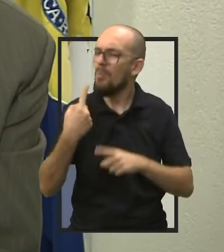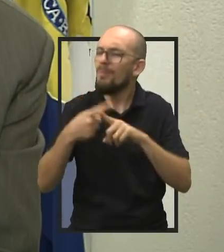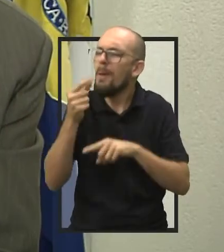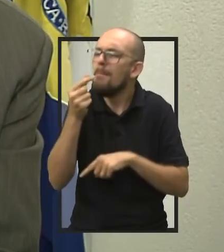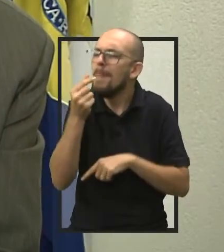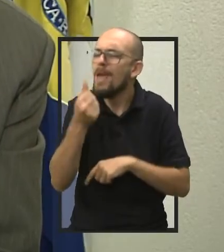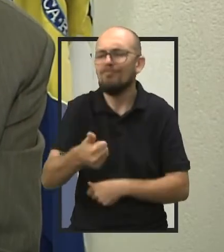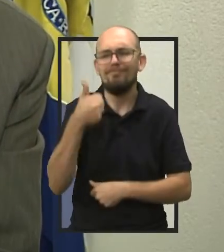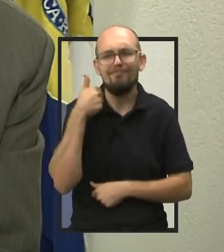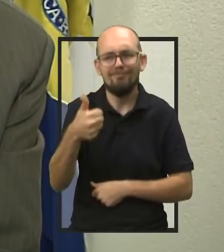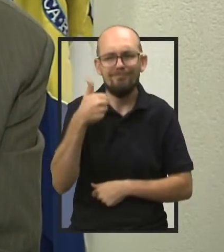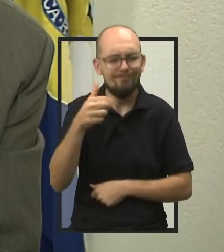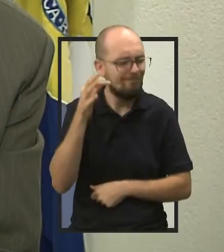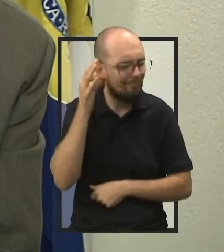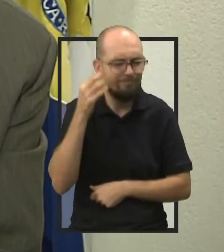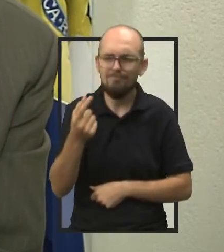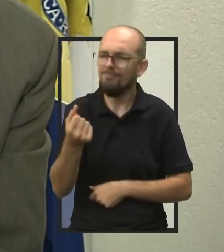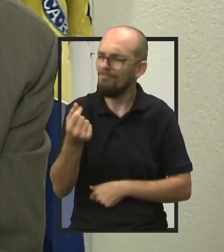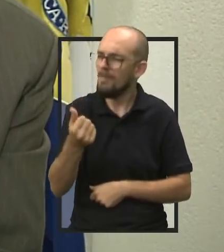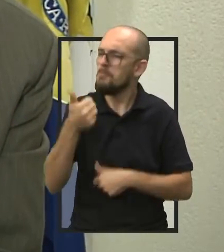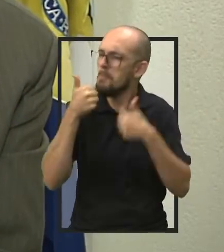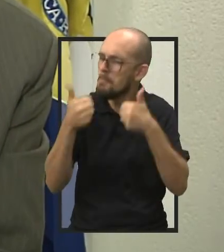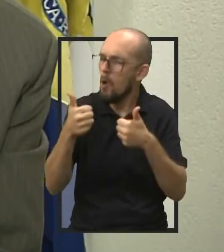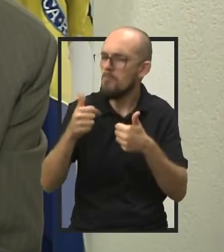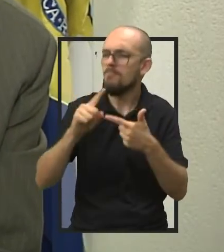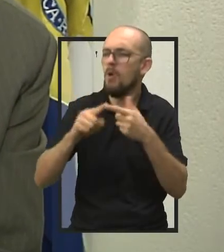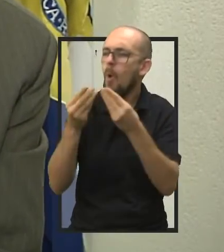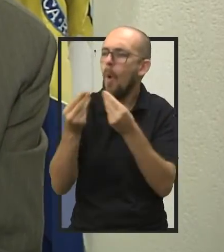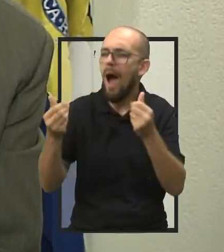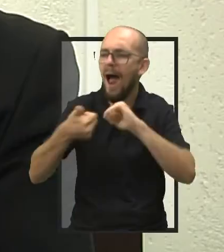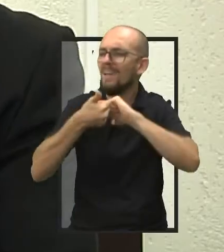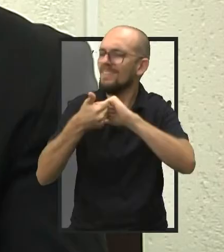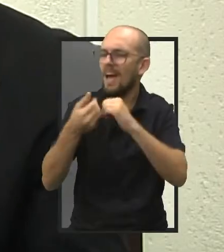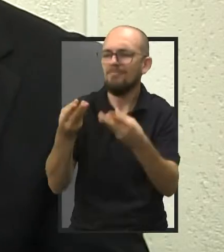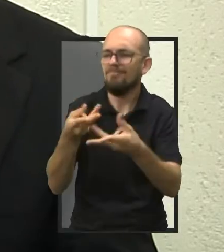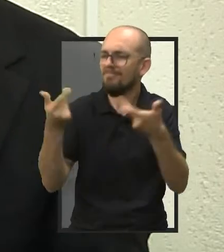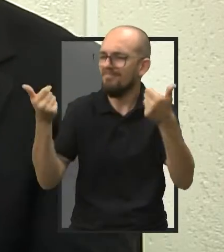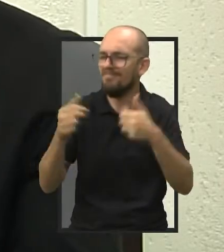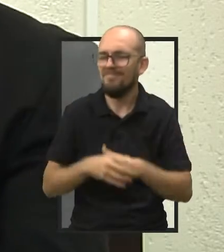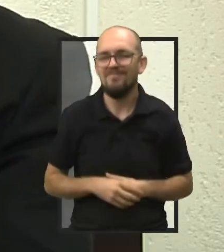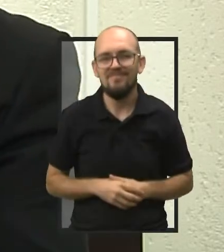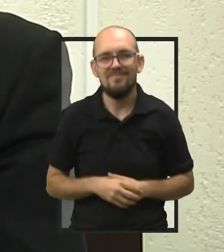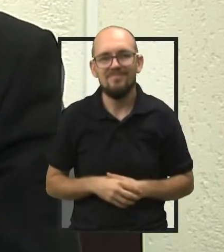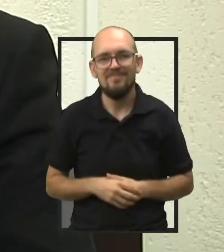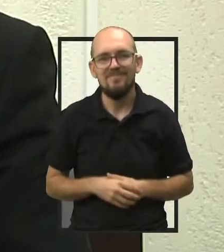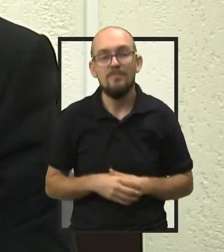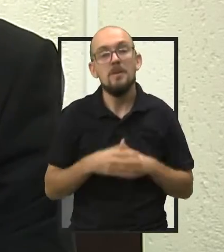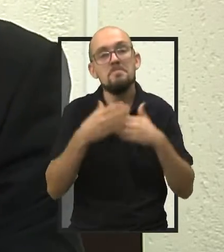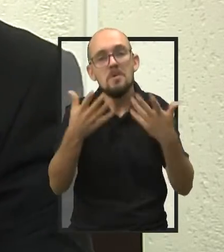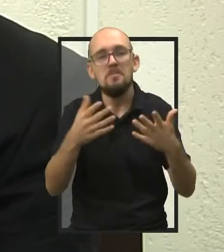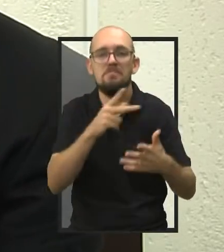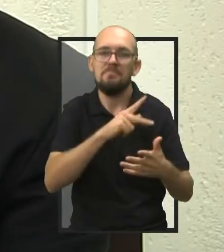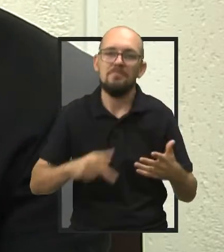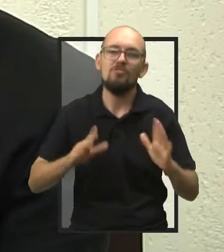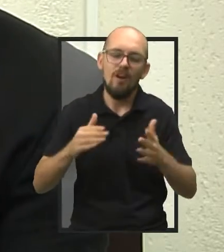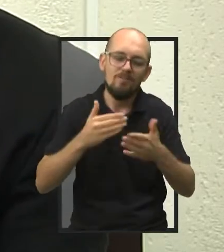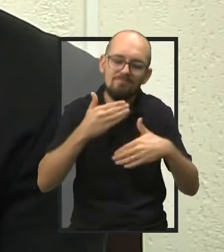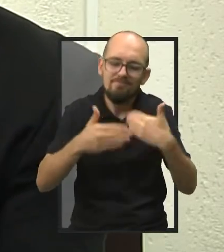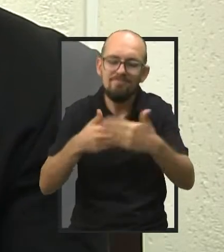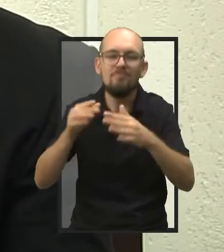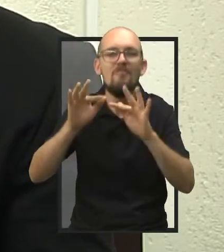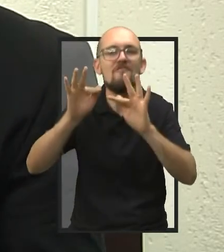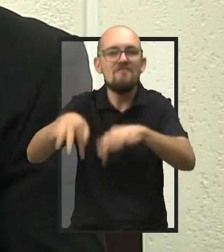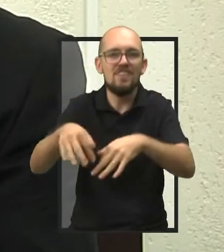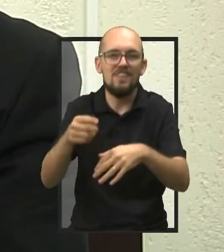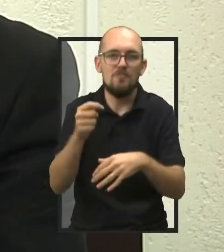é muito bom. Falei, o produto é bom e o preço é melhor ainda. Bom, presidente, a gente já caminha então para o fim desse nosso bate-papo.